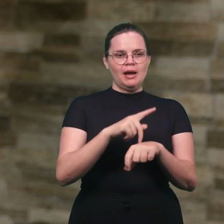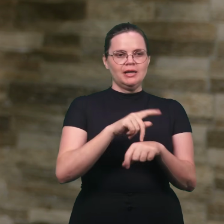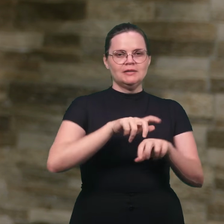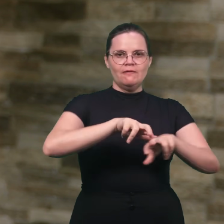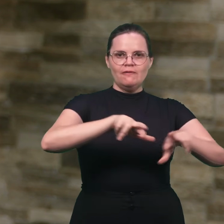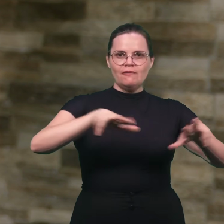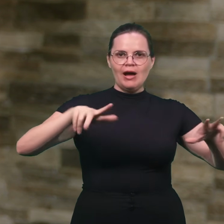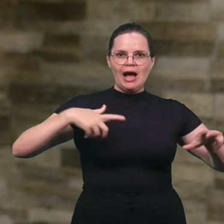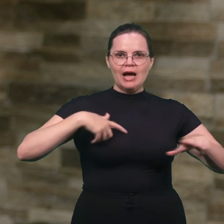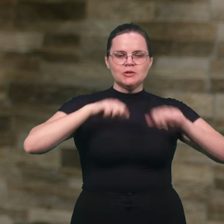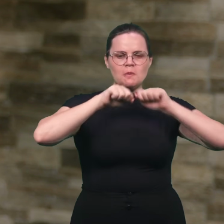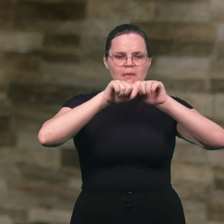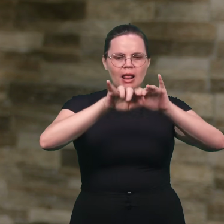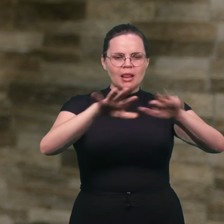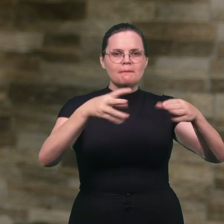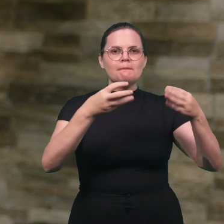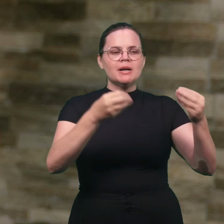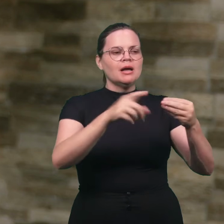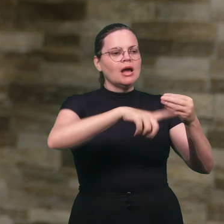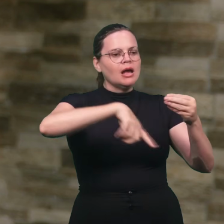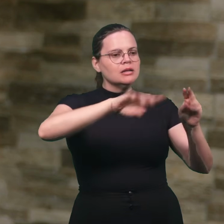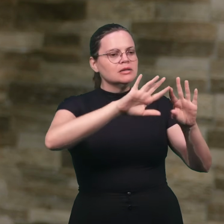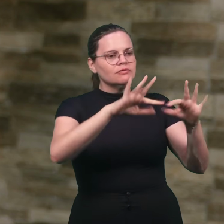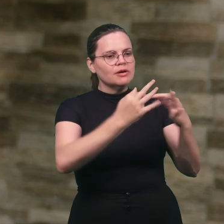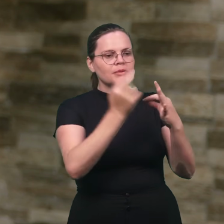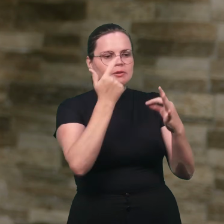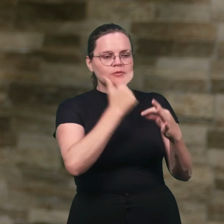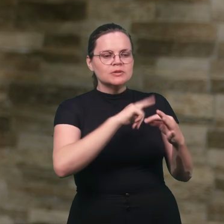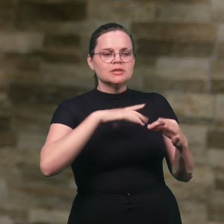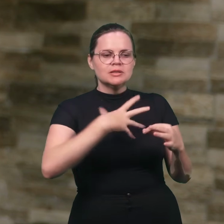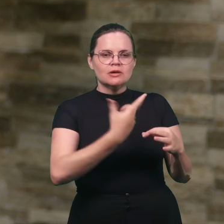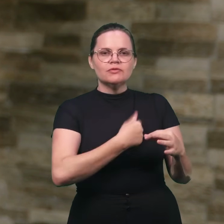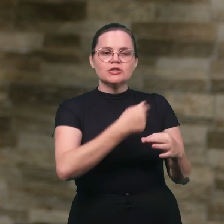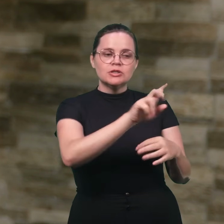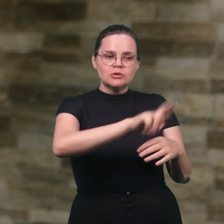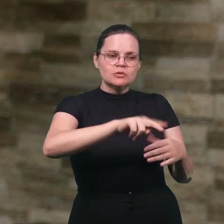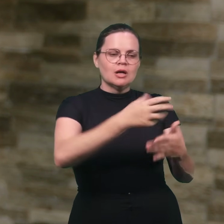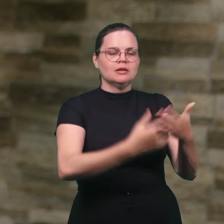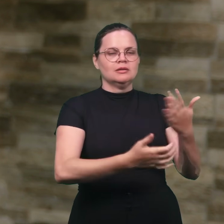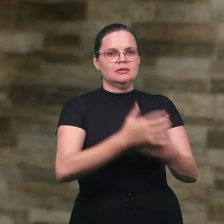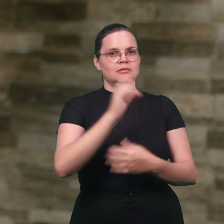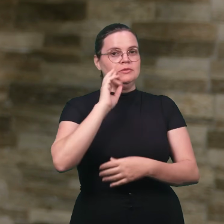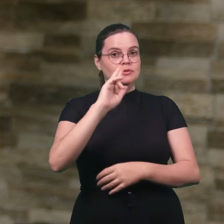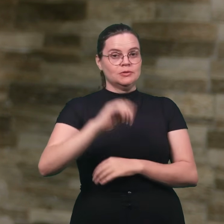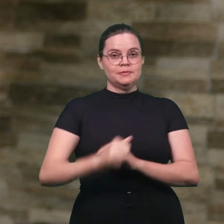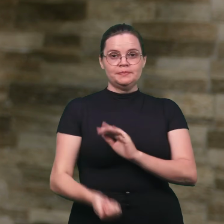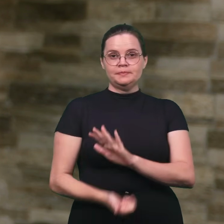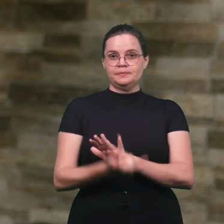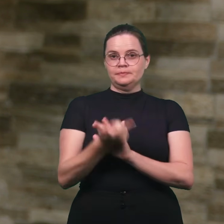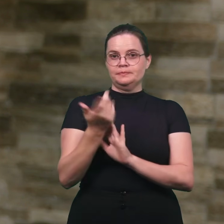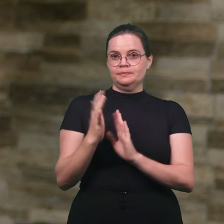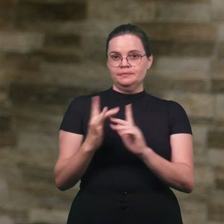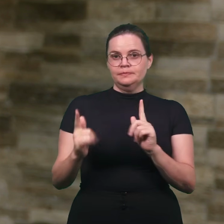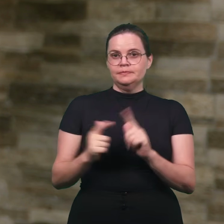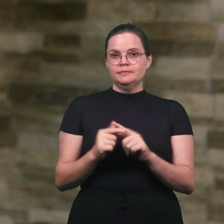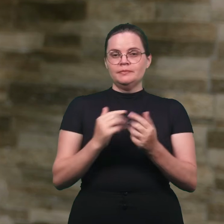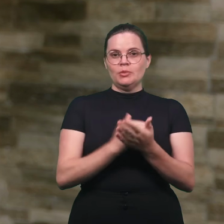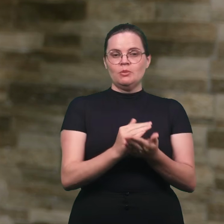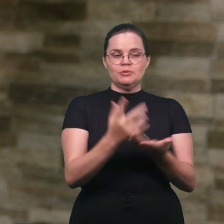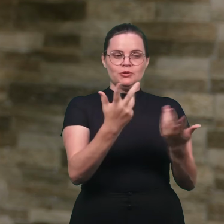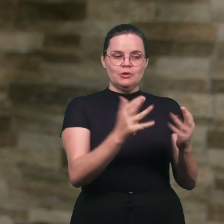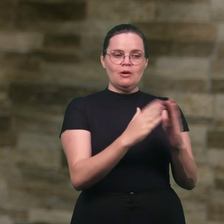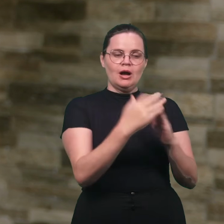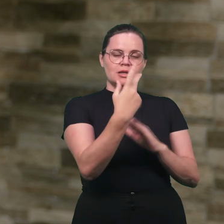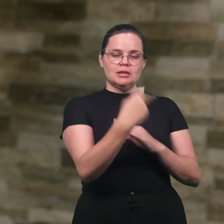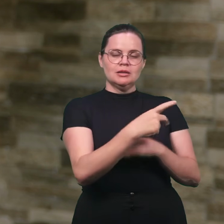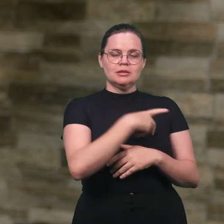Isso. E fazer desses lares instrumentos na mão do Senhor. Quantas igrejas nossas começaram com lares como esse, né, do